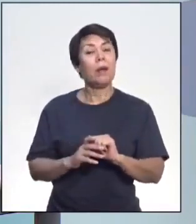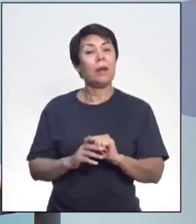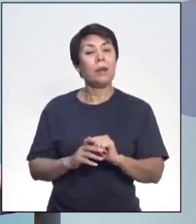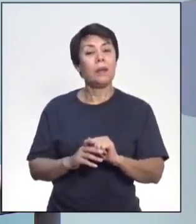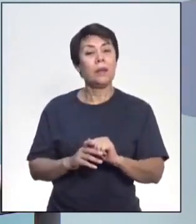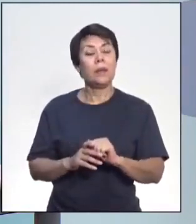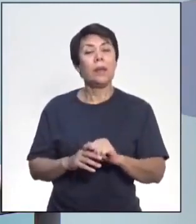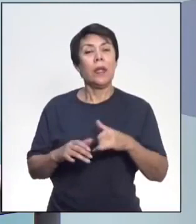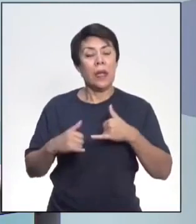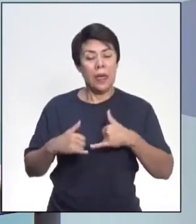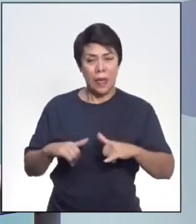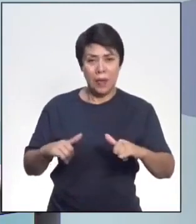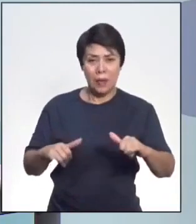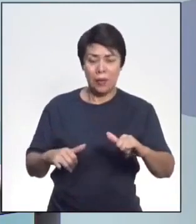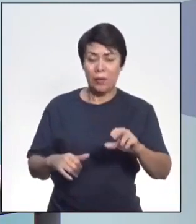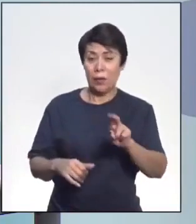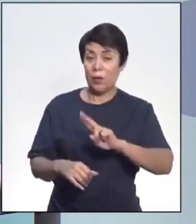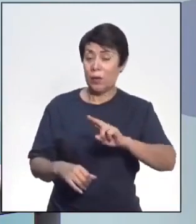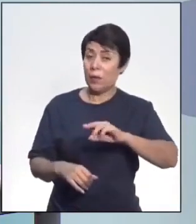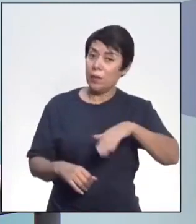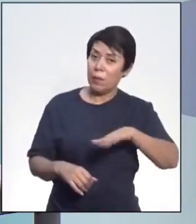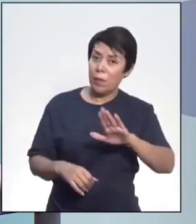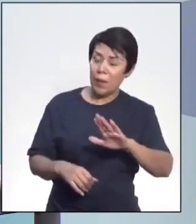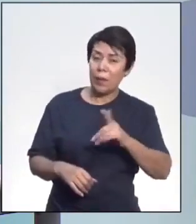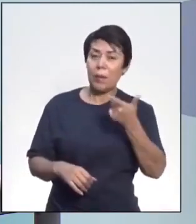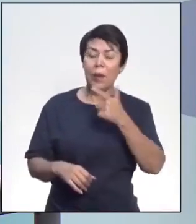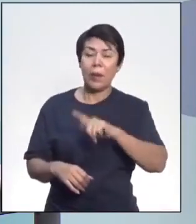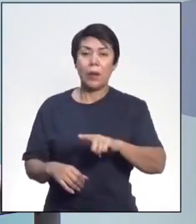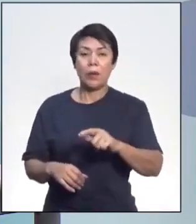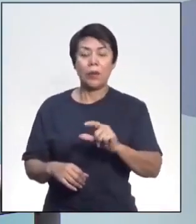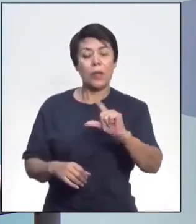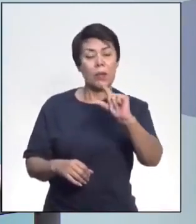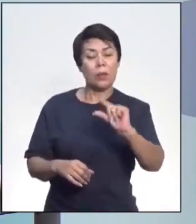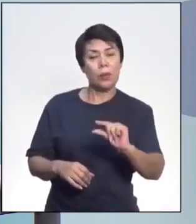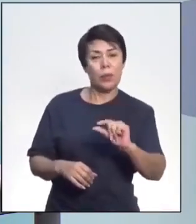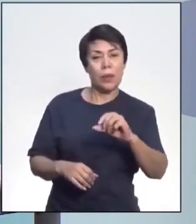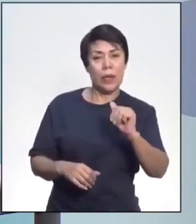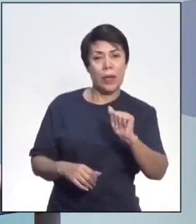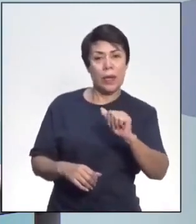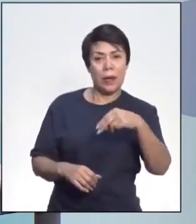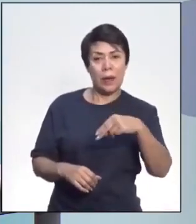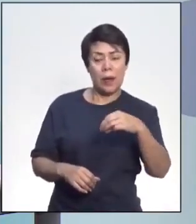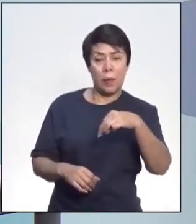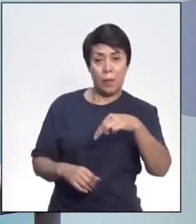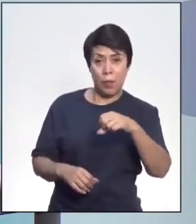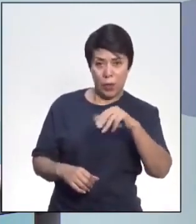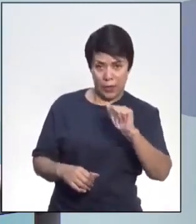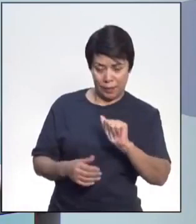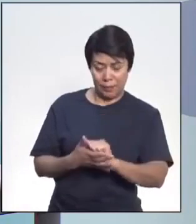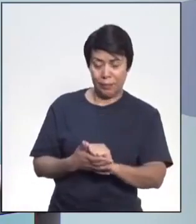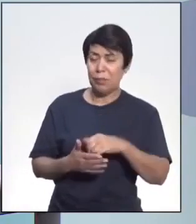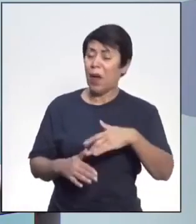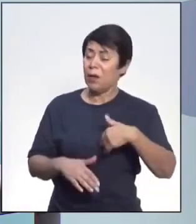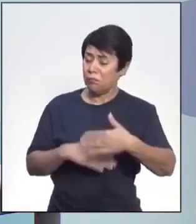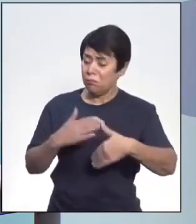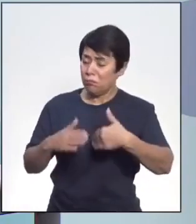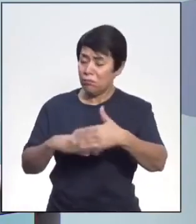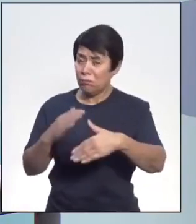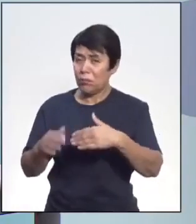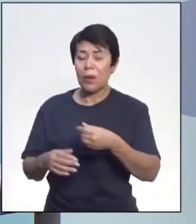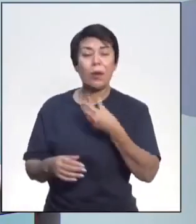muita energia para poder extrair uma pequena quantidade de amônia. Com o passar do tempo, ele